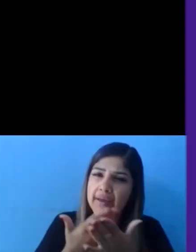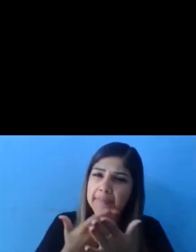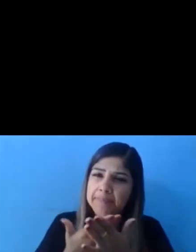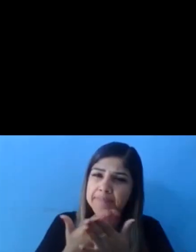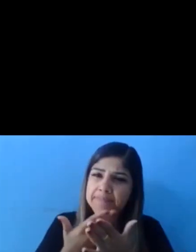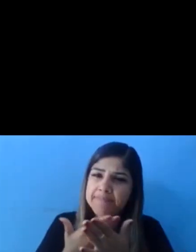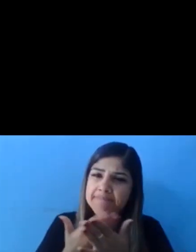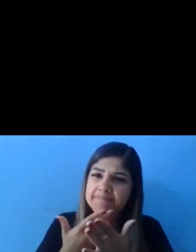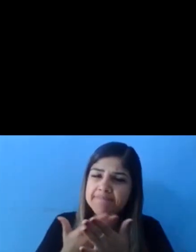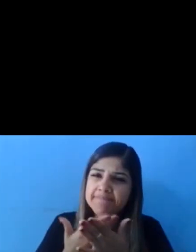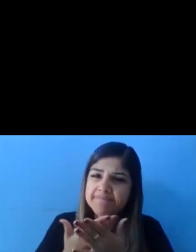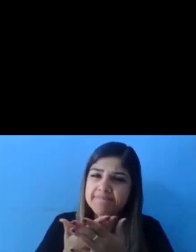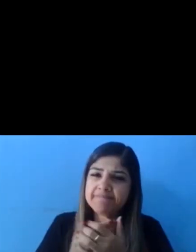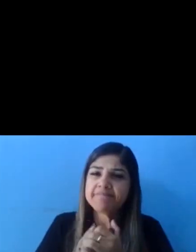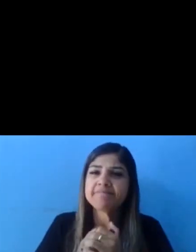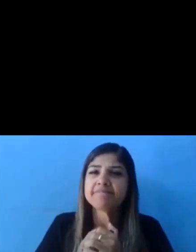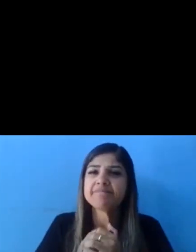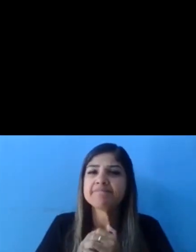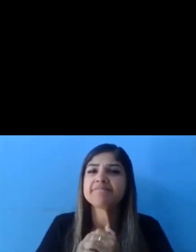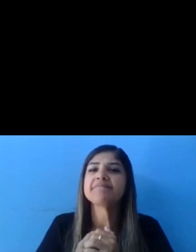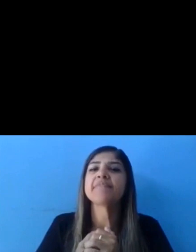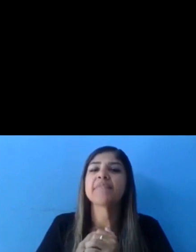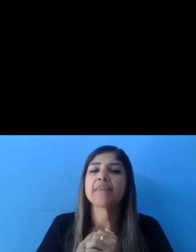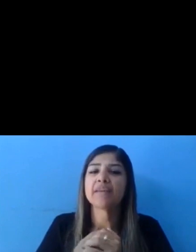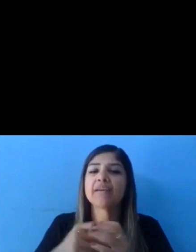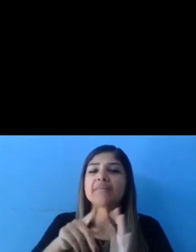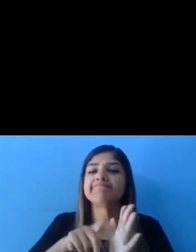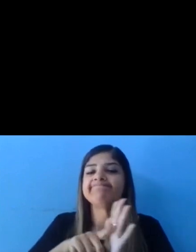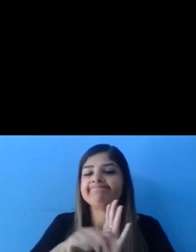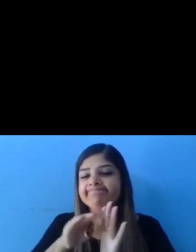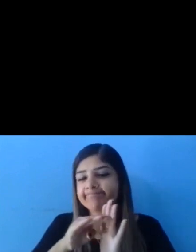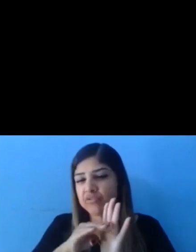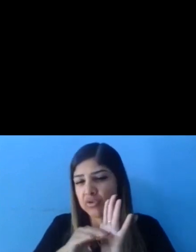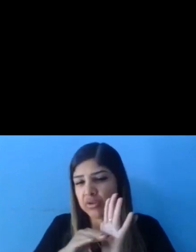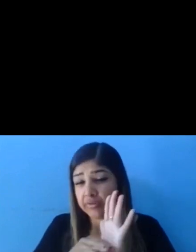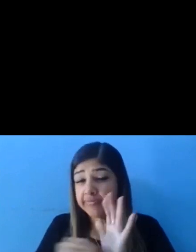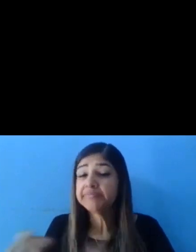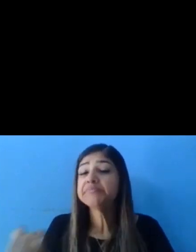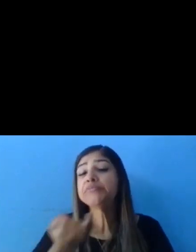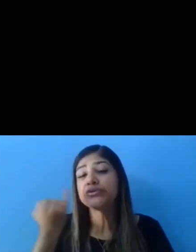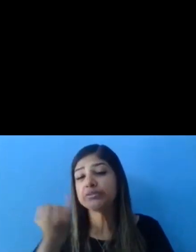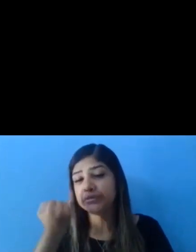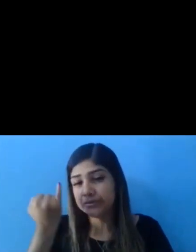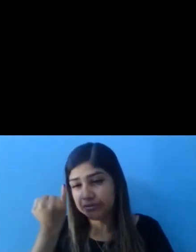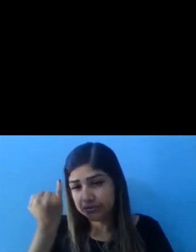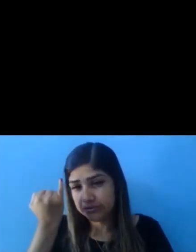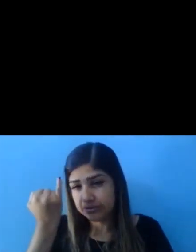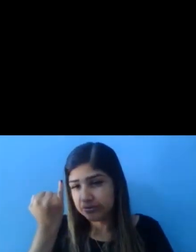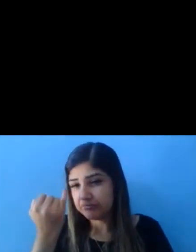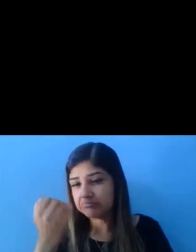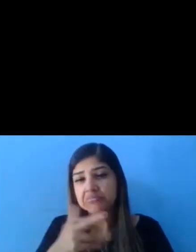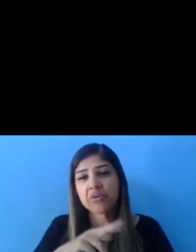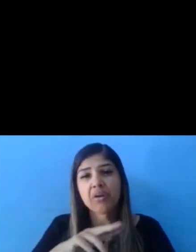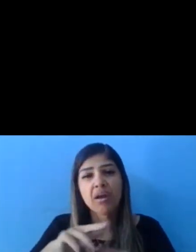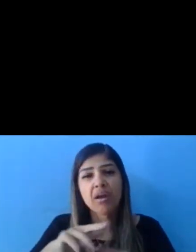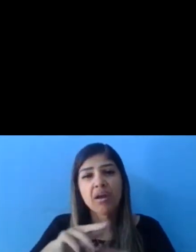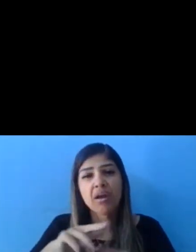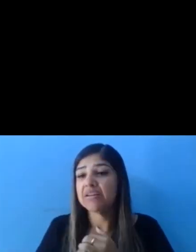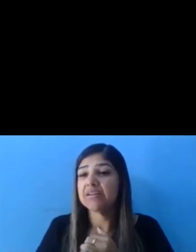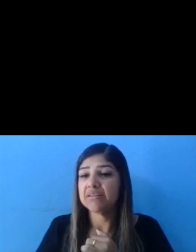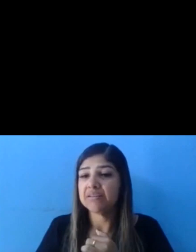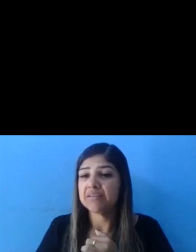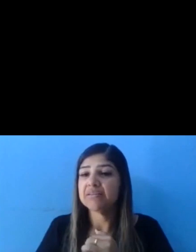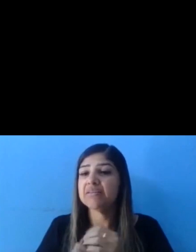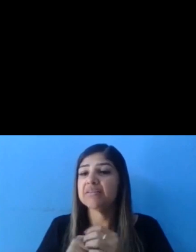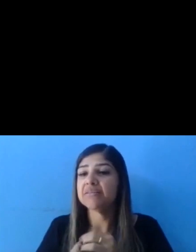Eu acho que tem poucas pessoas no Brasil que sabem programar. Eu acho que hoje é uma linguagem tão importante, né, como qualquer outra de línguas que a gente era